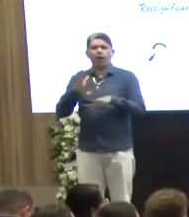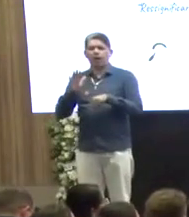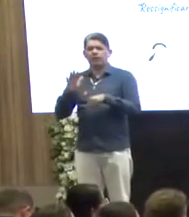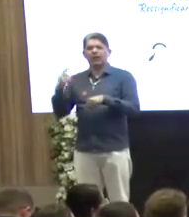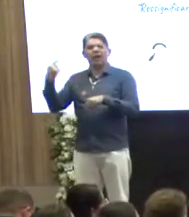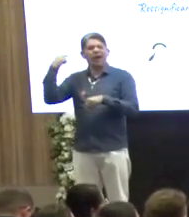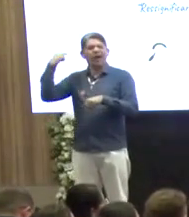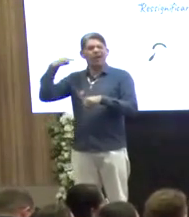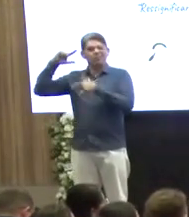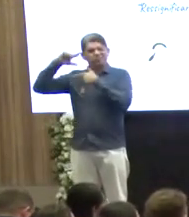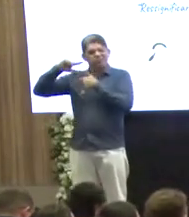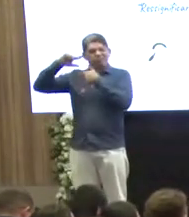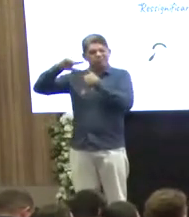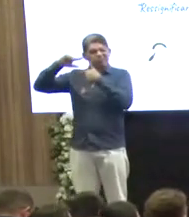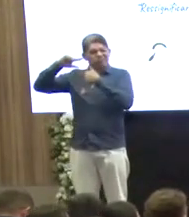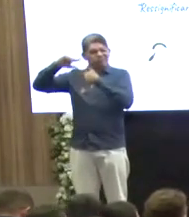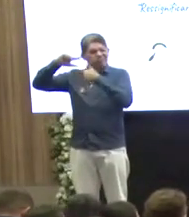ou não é?